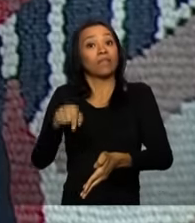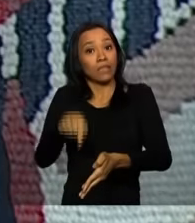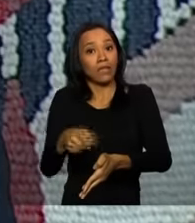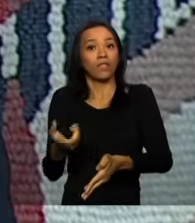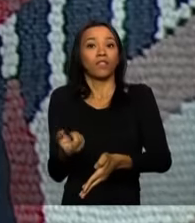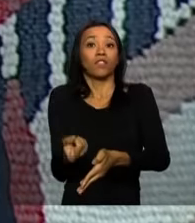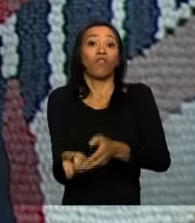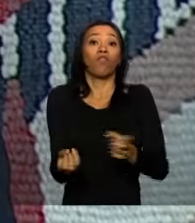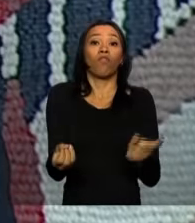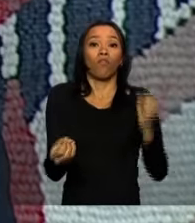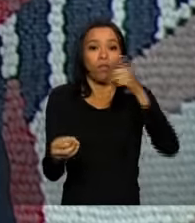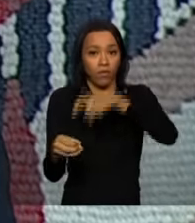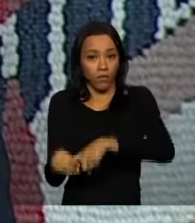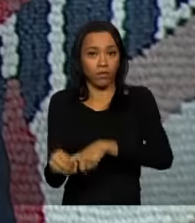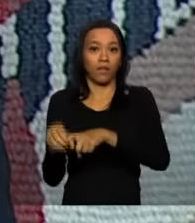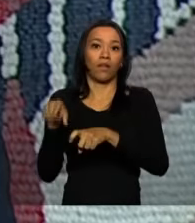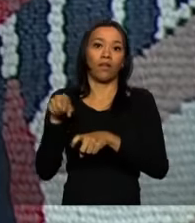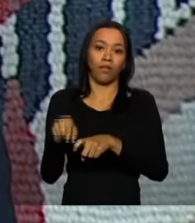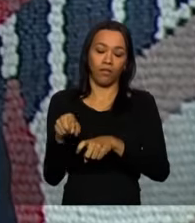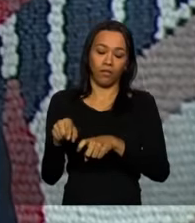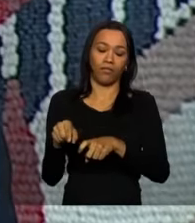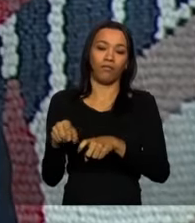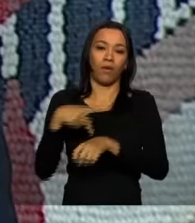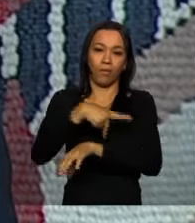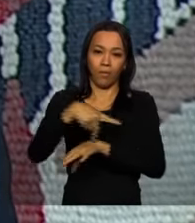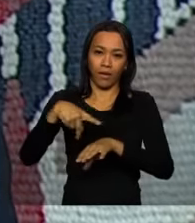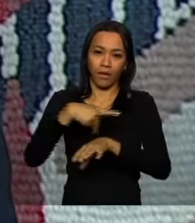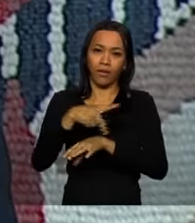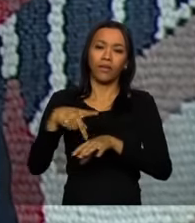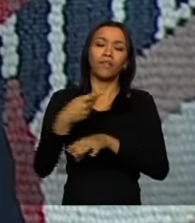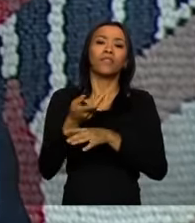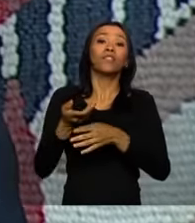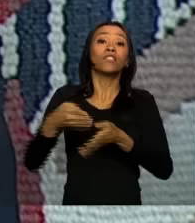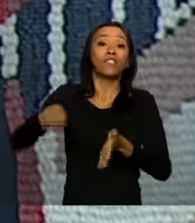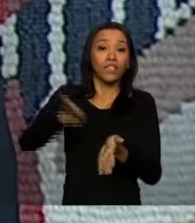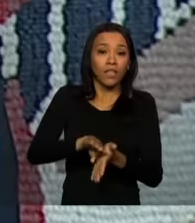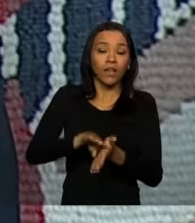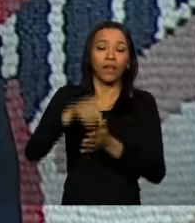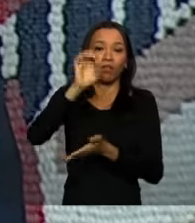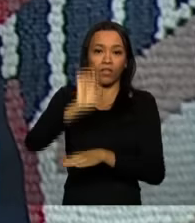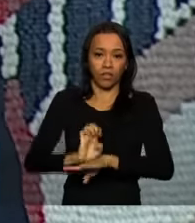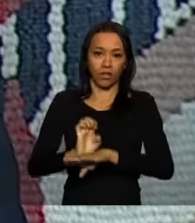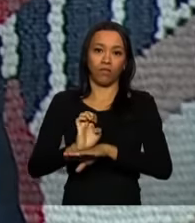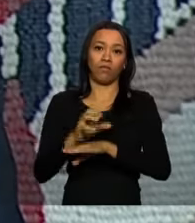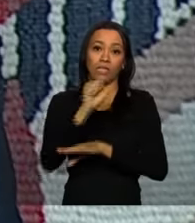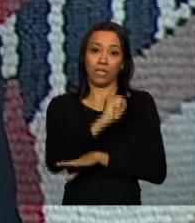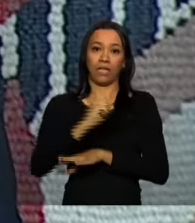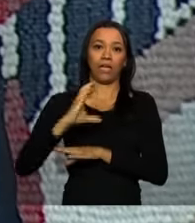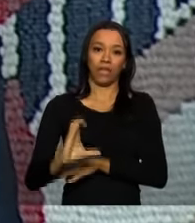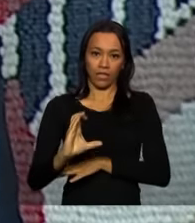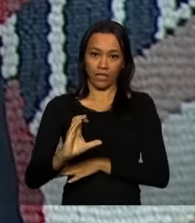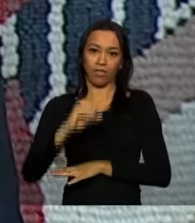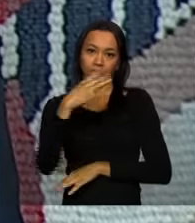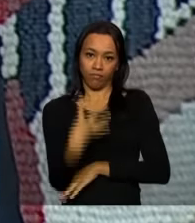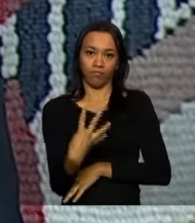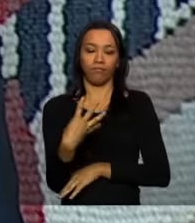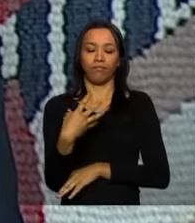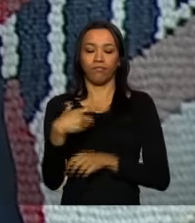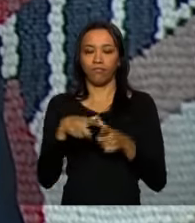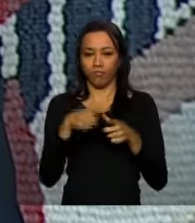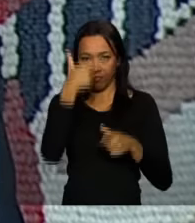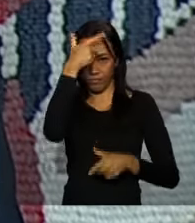de origem, desembarcaram no estado de Santa Catarina. Em